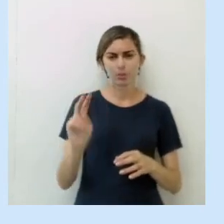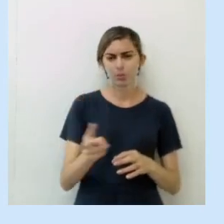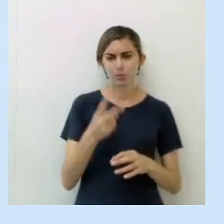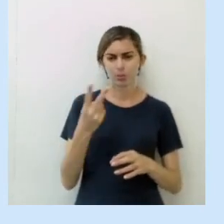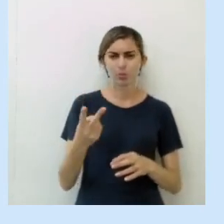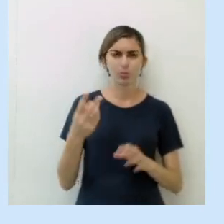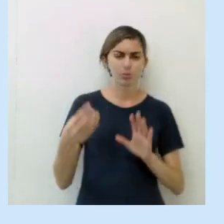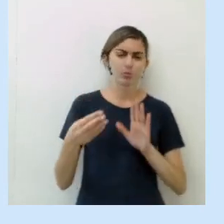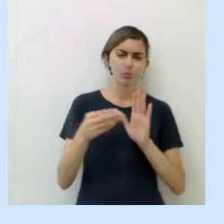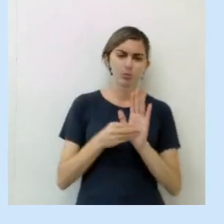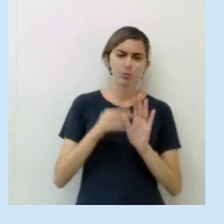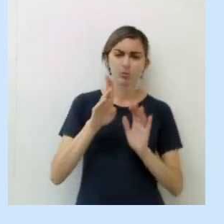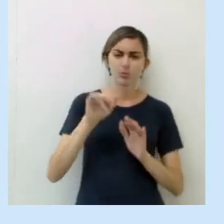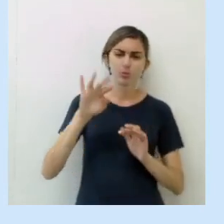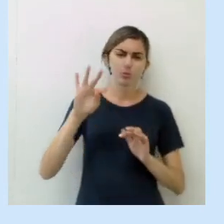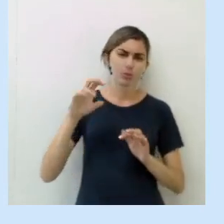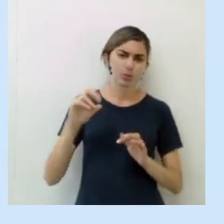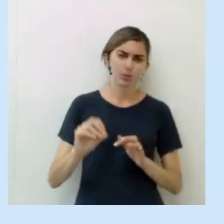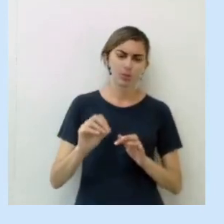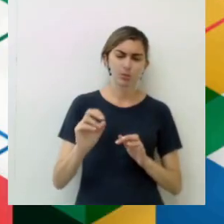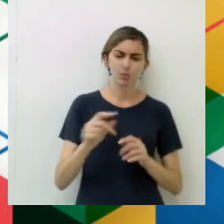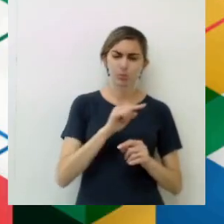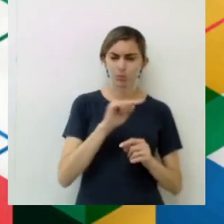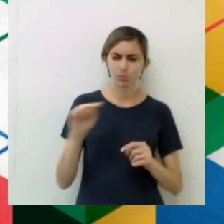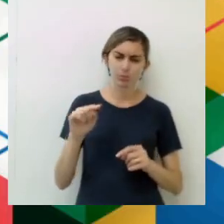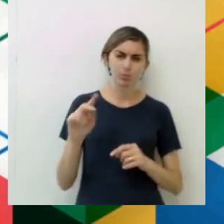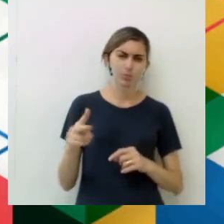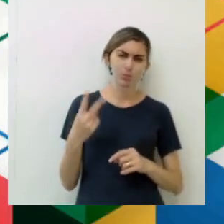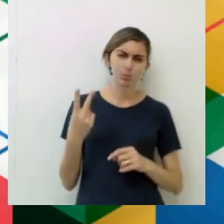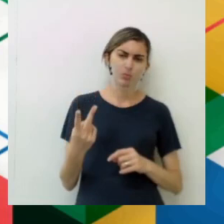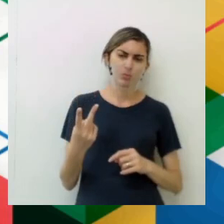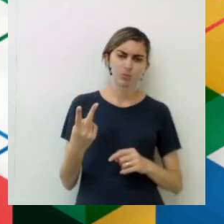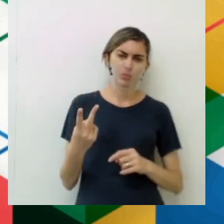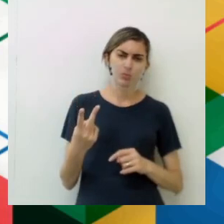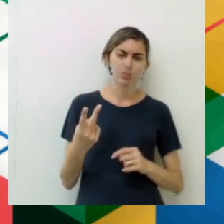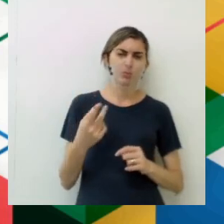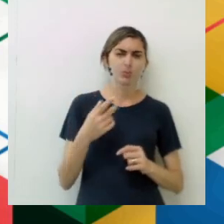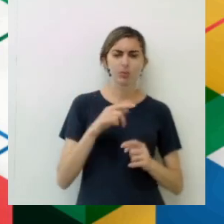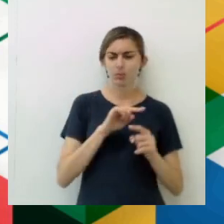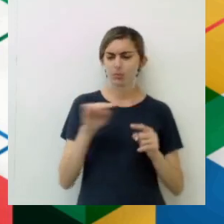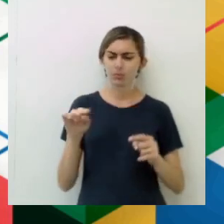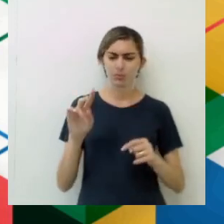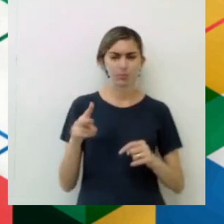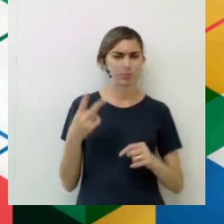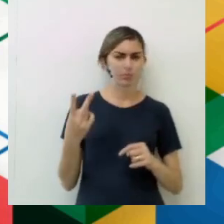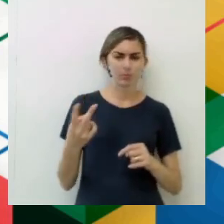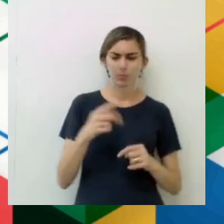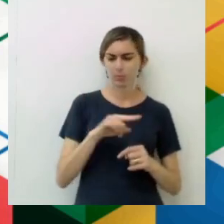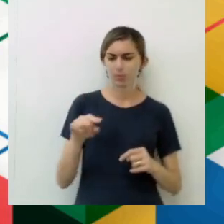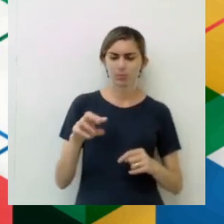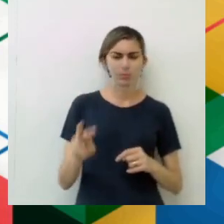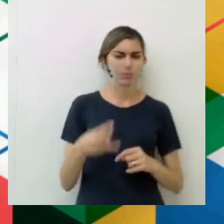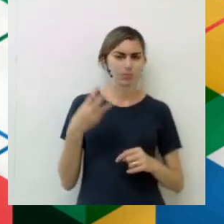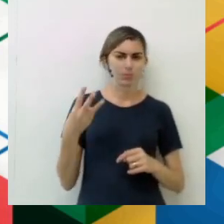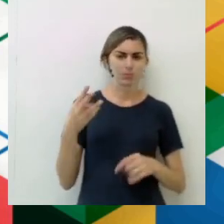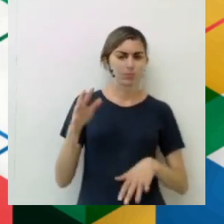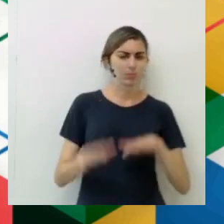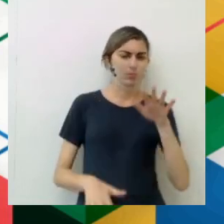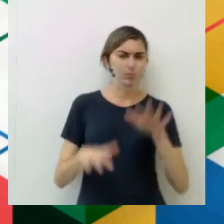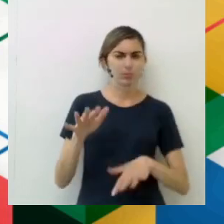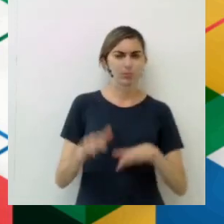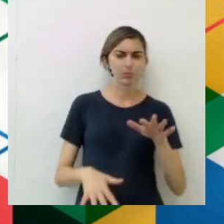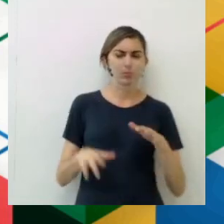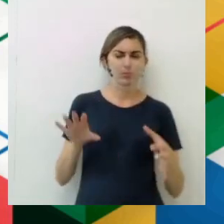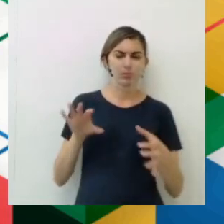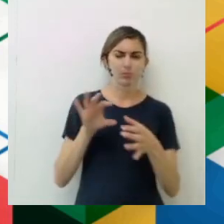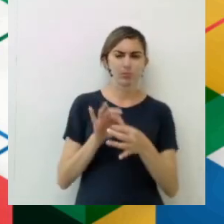coloca aqui buteno, aí vai o traço 2, né? Aqui no caso, traço 2, traço 3. Vai depender muito de onde está